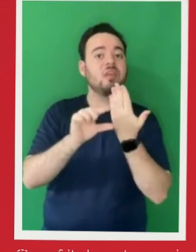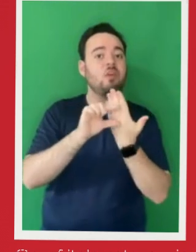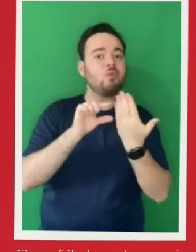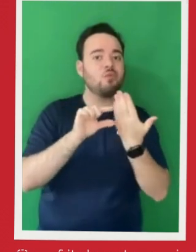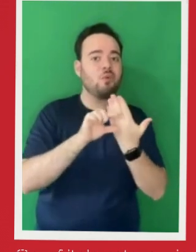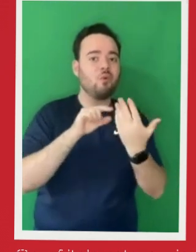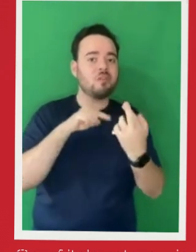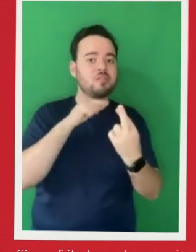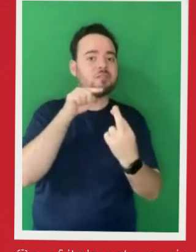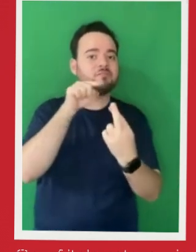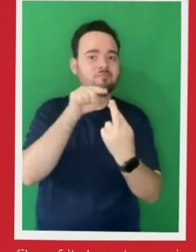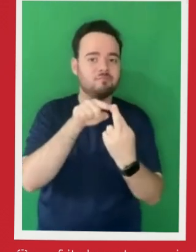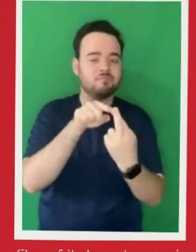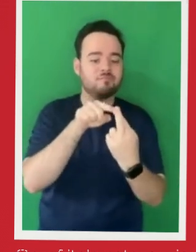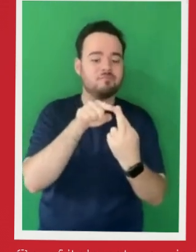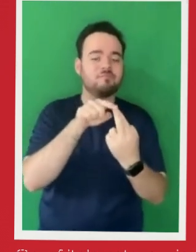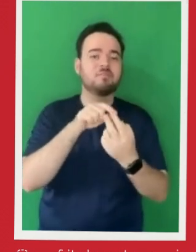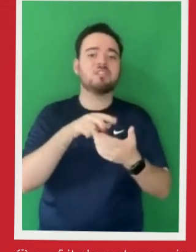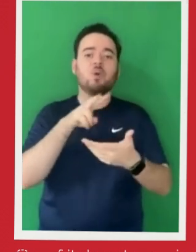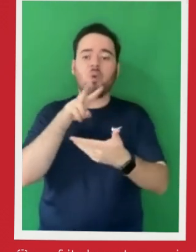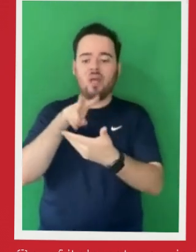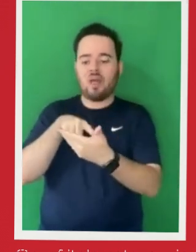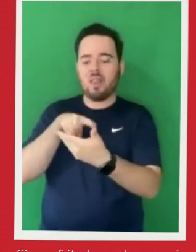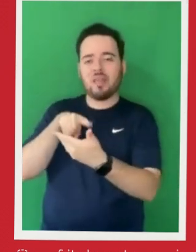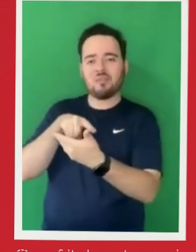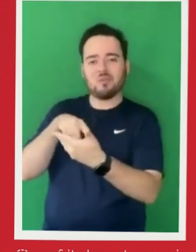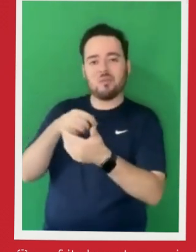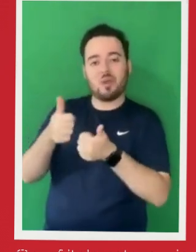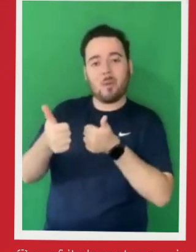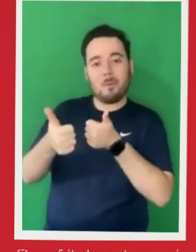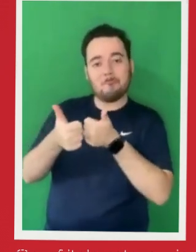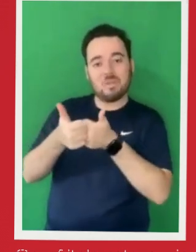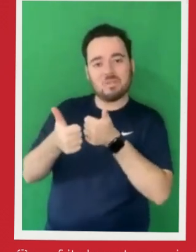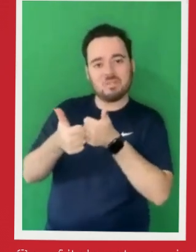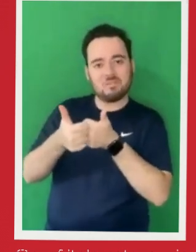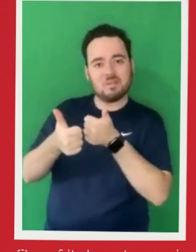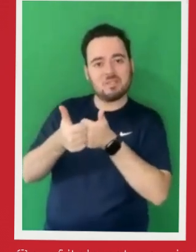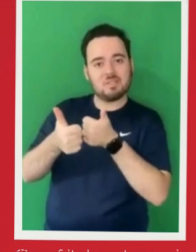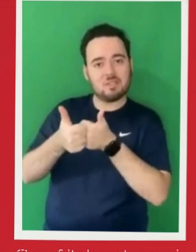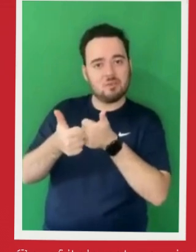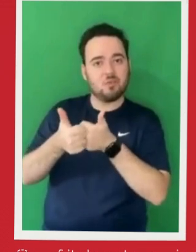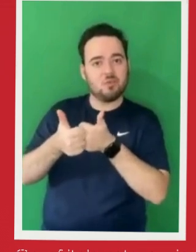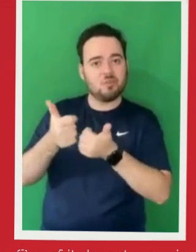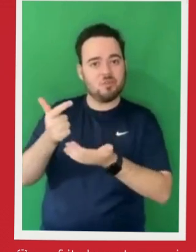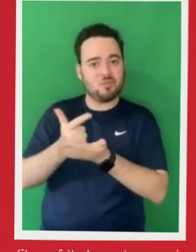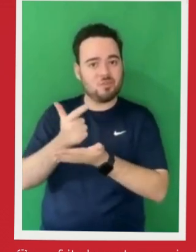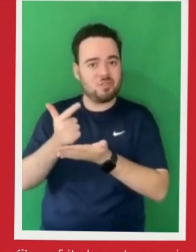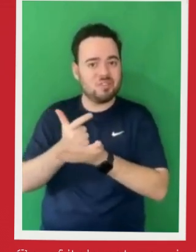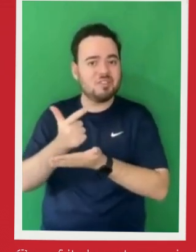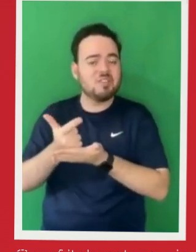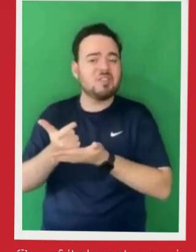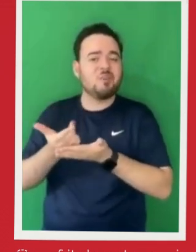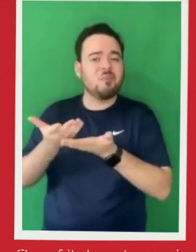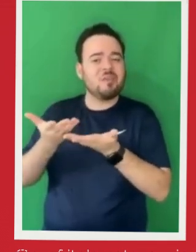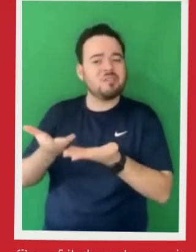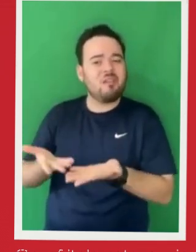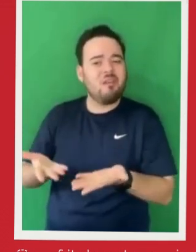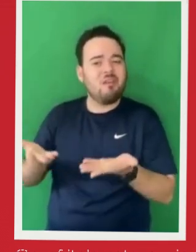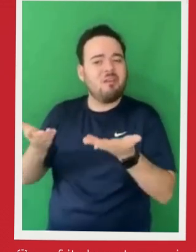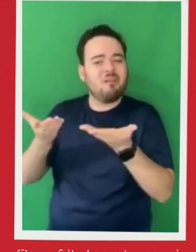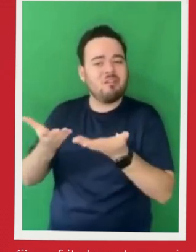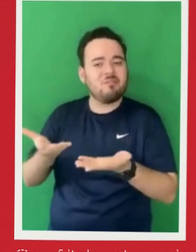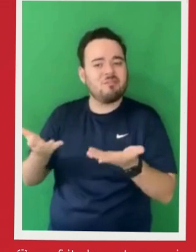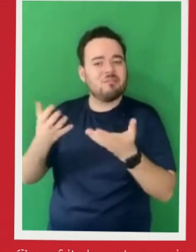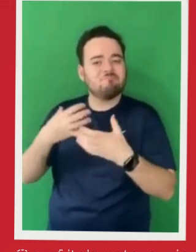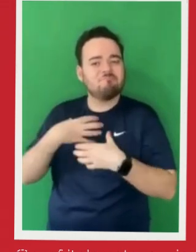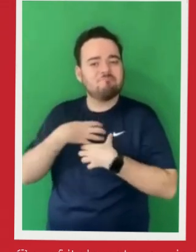desenvolvido, que autores foram citados. Então, a leitura é uma aproximação da obra que ela é um tanto quanto mais leve,